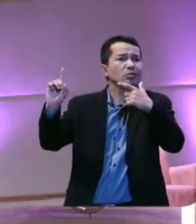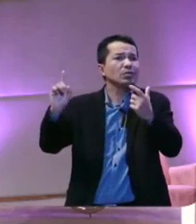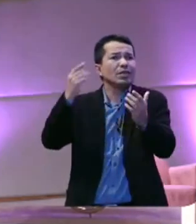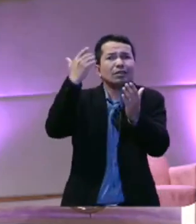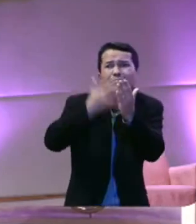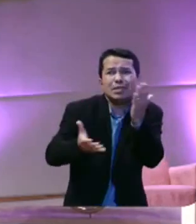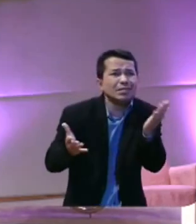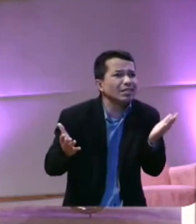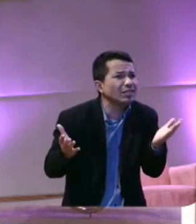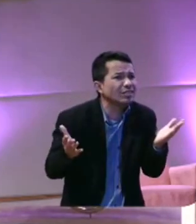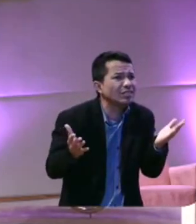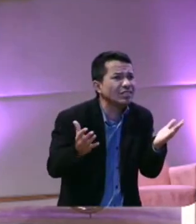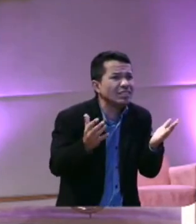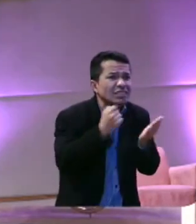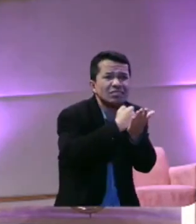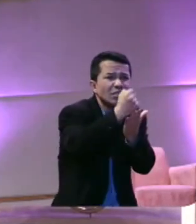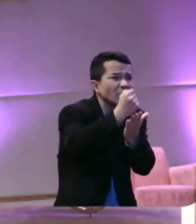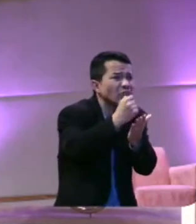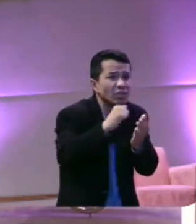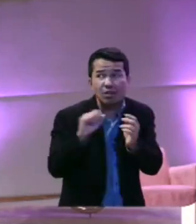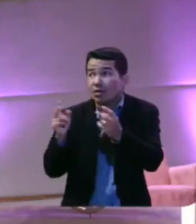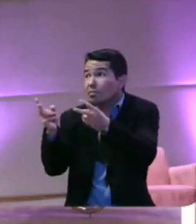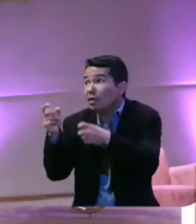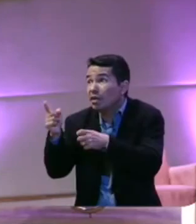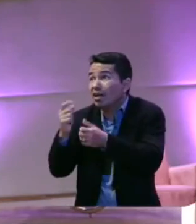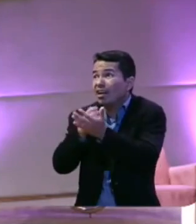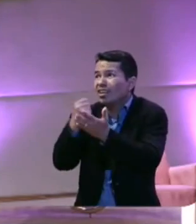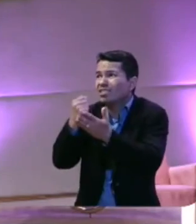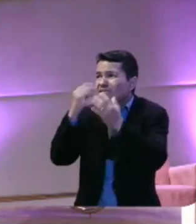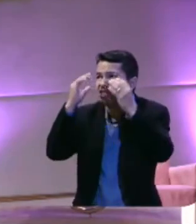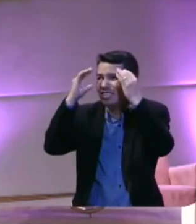de visitação passar. E depois,